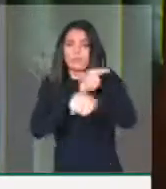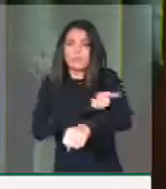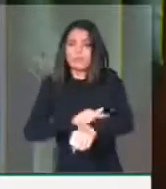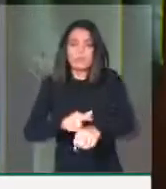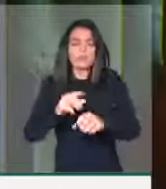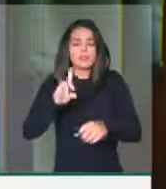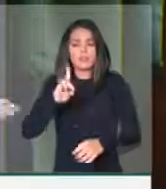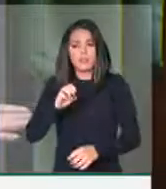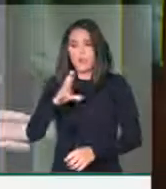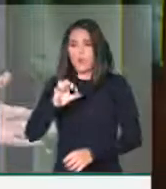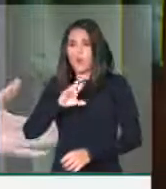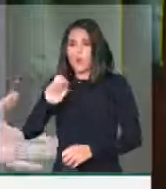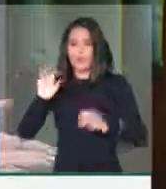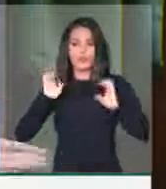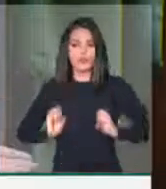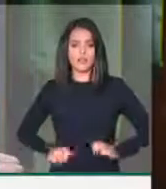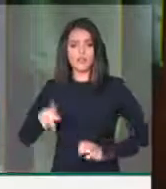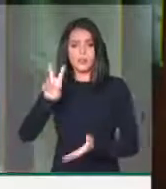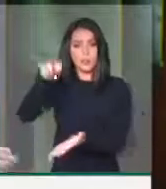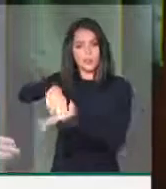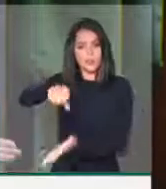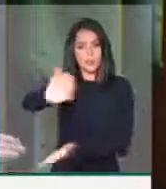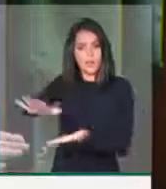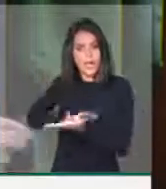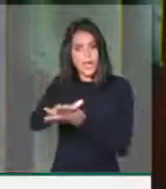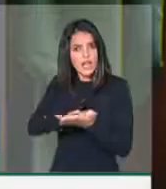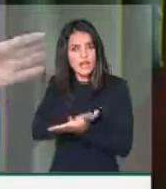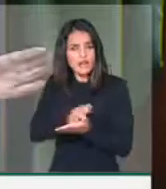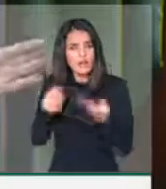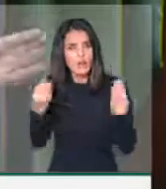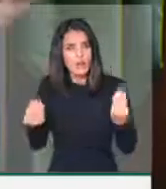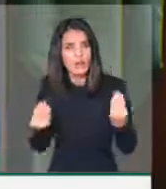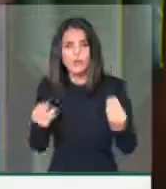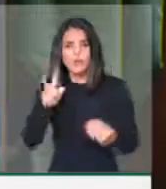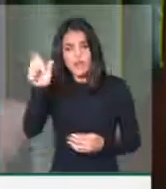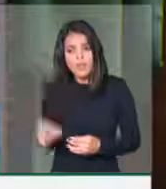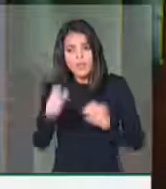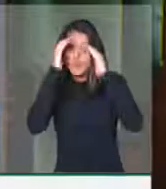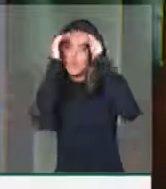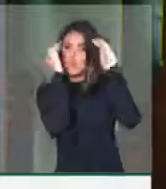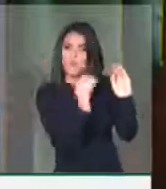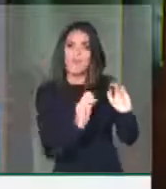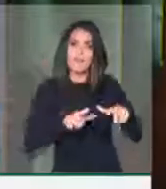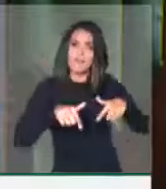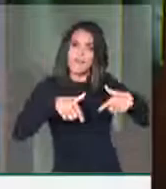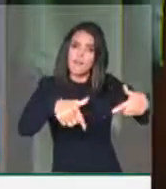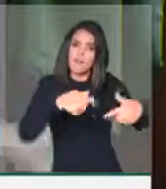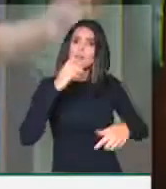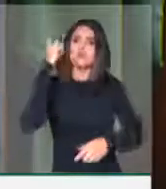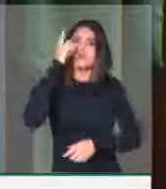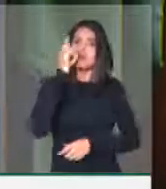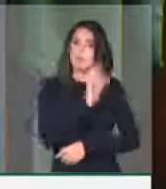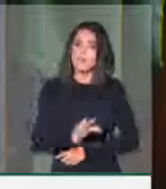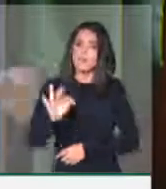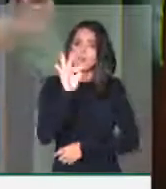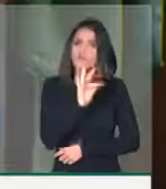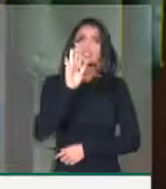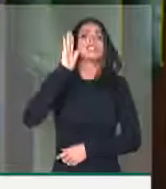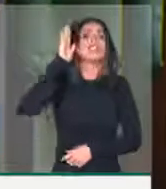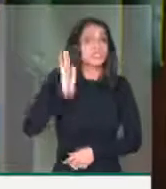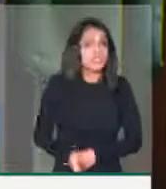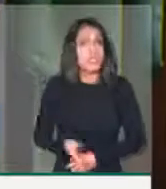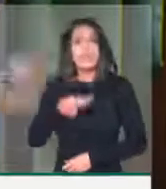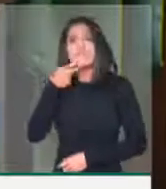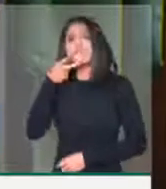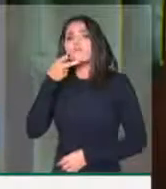ditadura civil-militar, e não seja punido por isso. Não honrando o seu cargo de deputado federal e fazendo